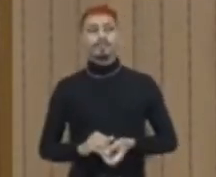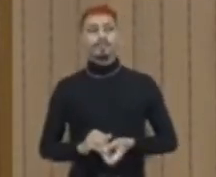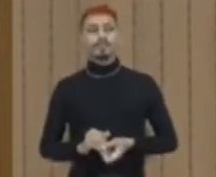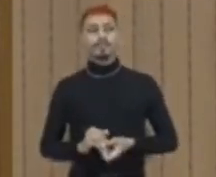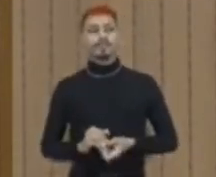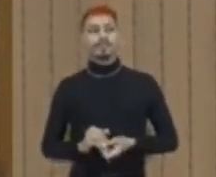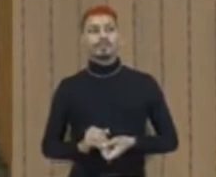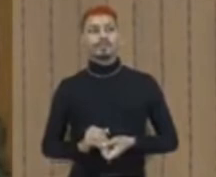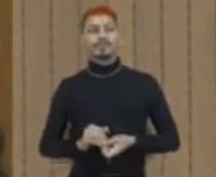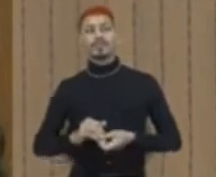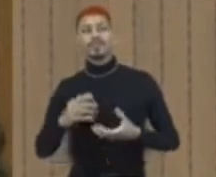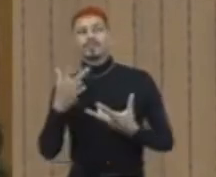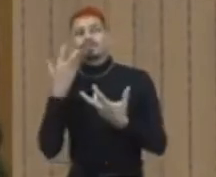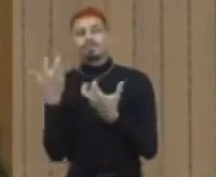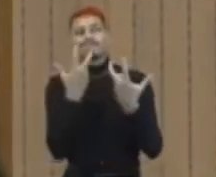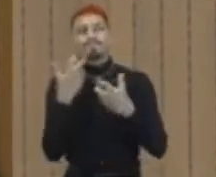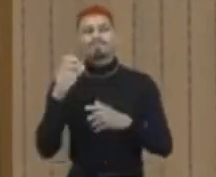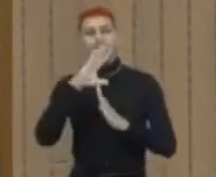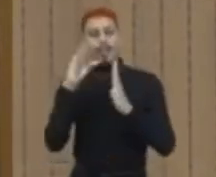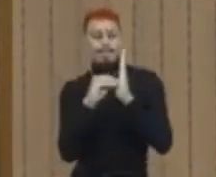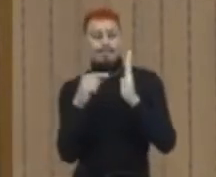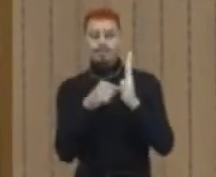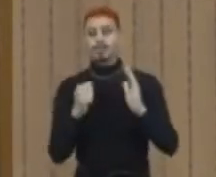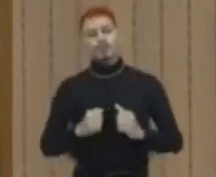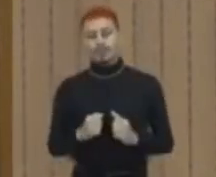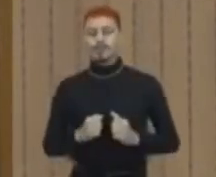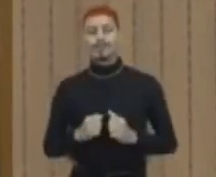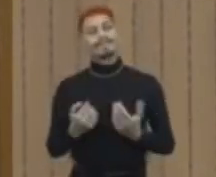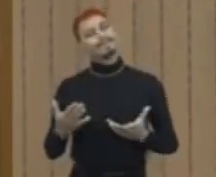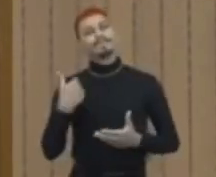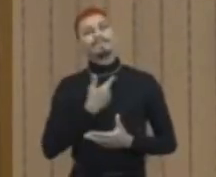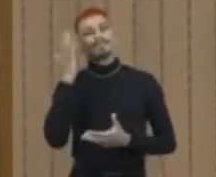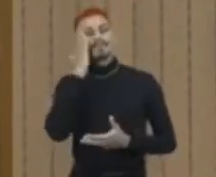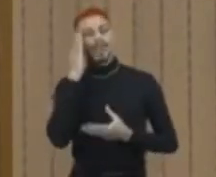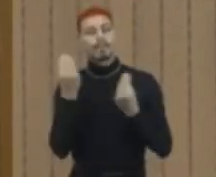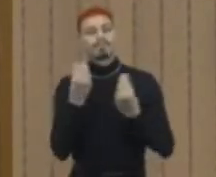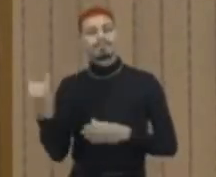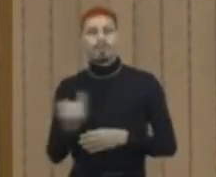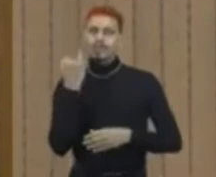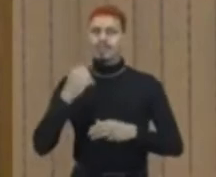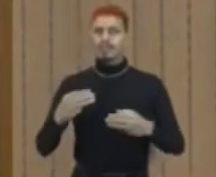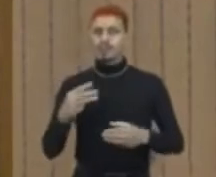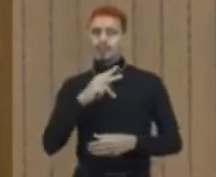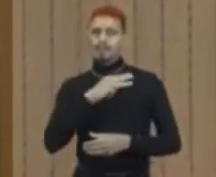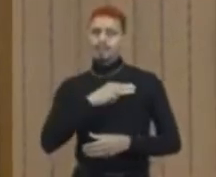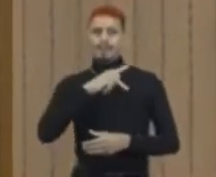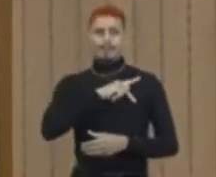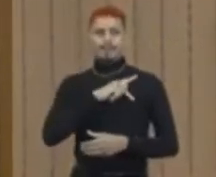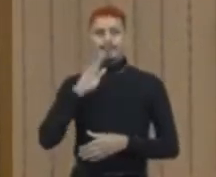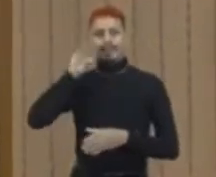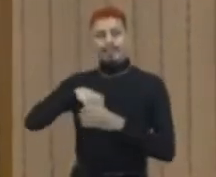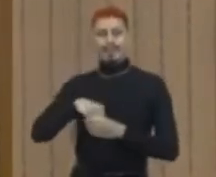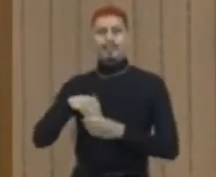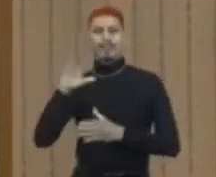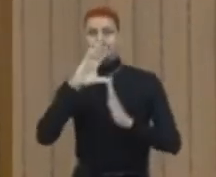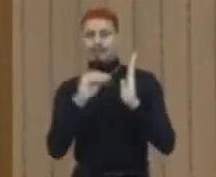de sentir a Amazônia. O Dr. Carlos Frederico é um amazônida também, então ele sabe exatamente a importância do Ministério Público Federal, especialmente na Amazônia. A doutora